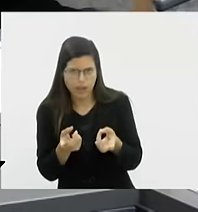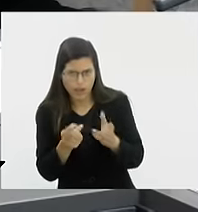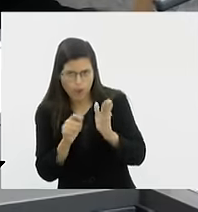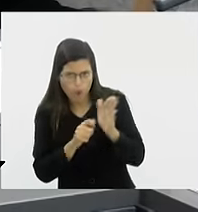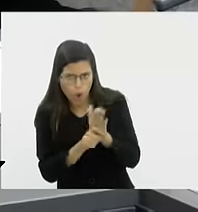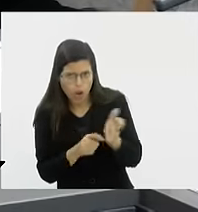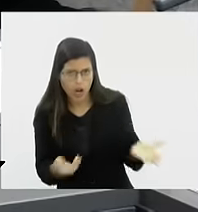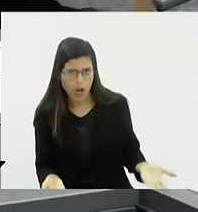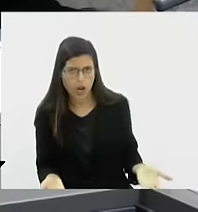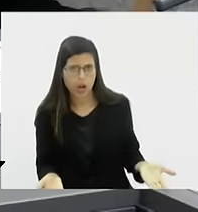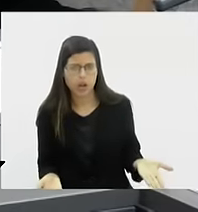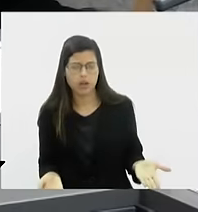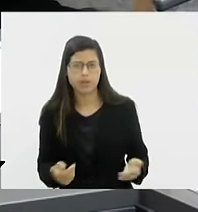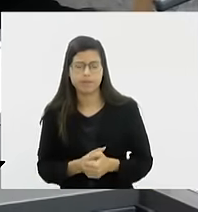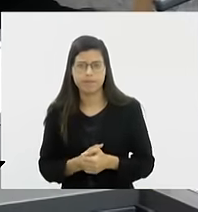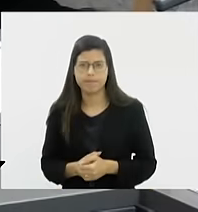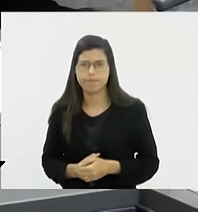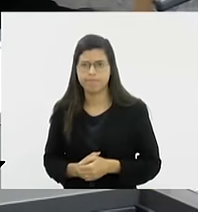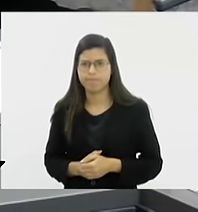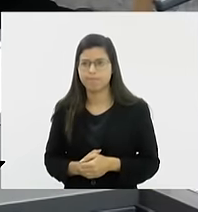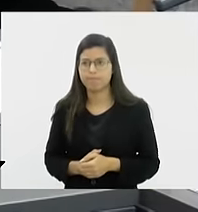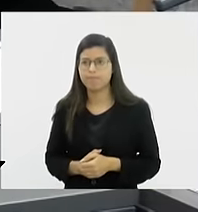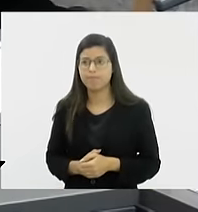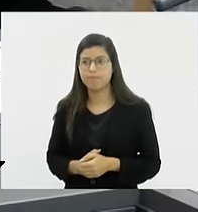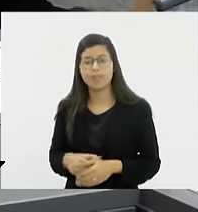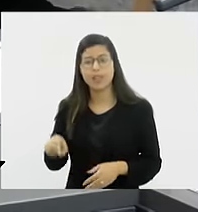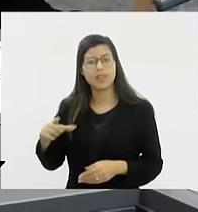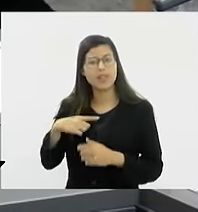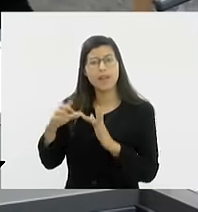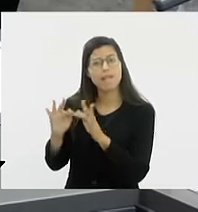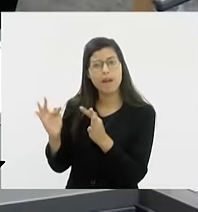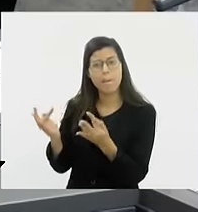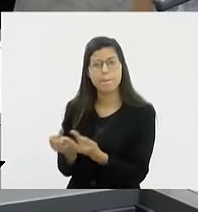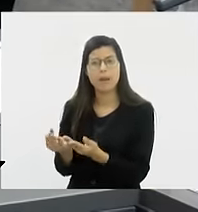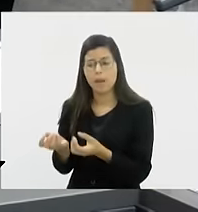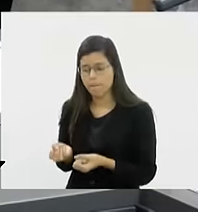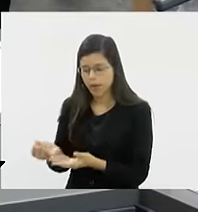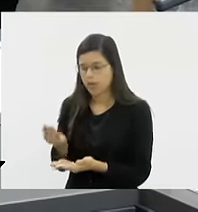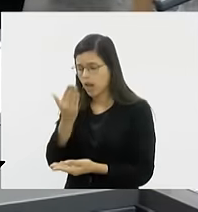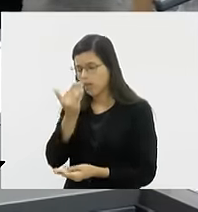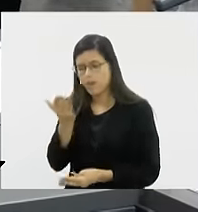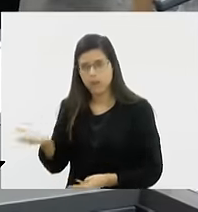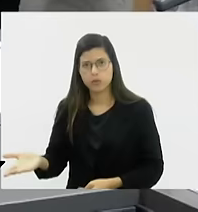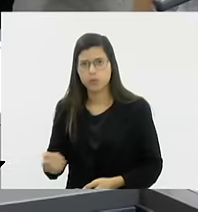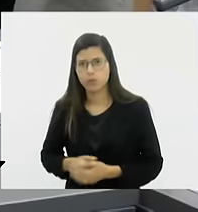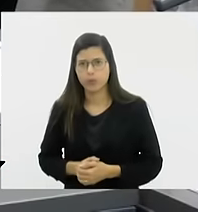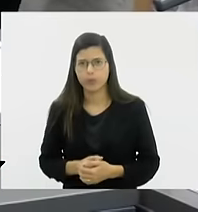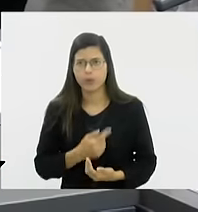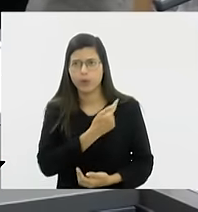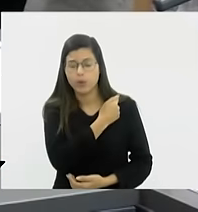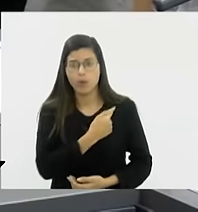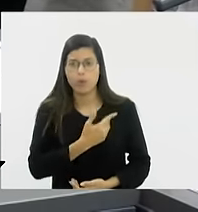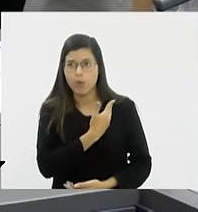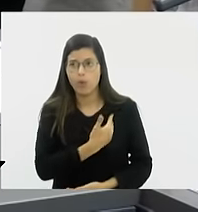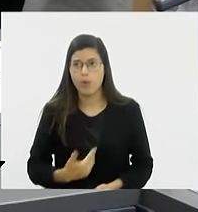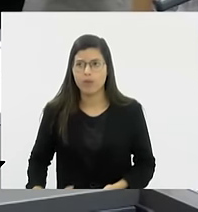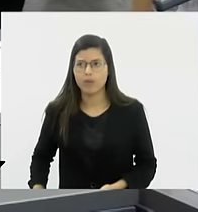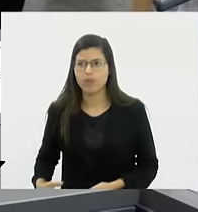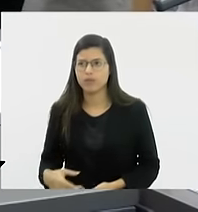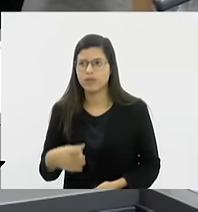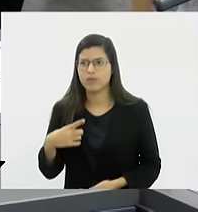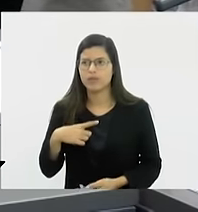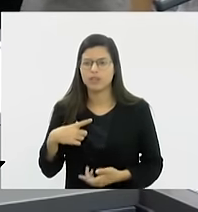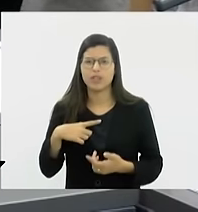entrar no tráfico? O cara tem a família pra sustentar, porra. E aí o governo tem tanta coisa importante